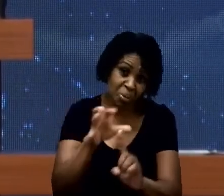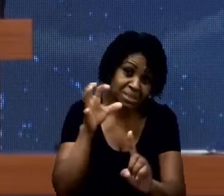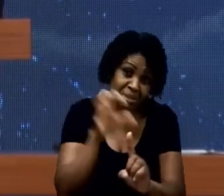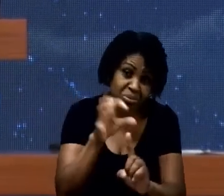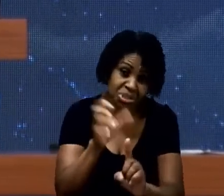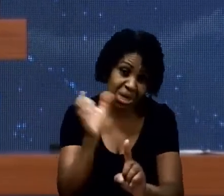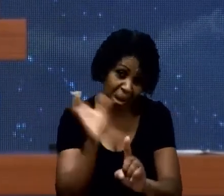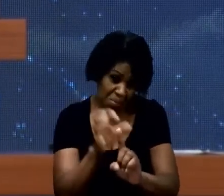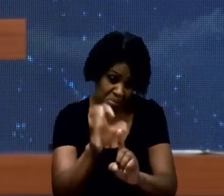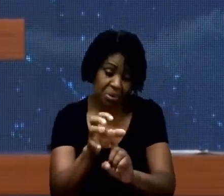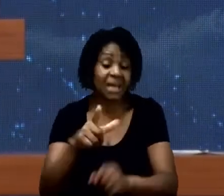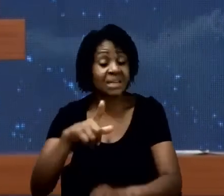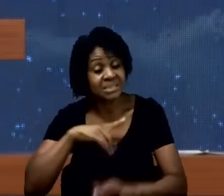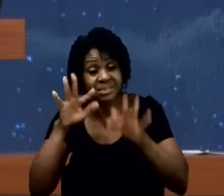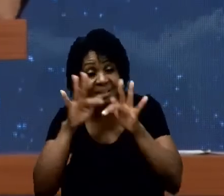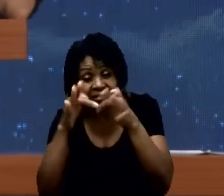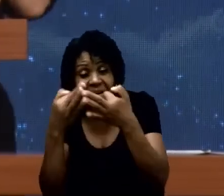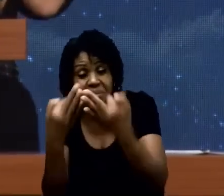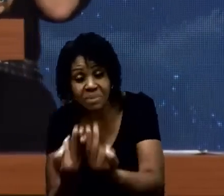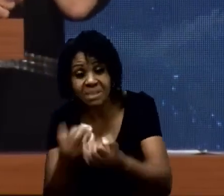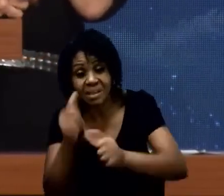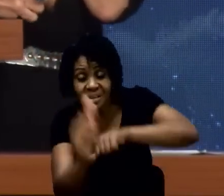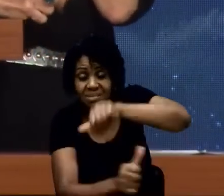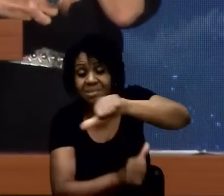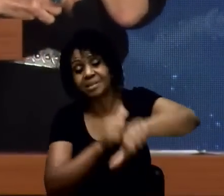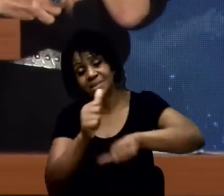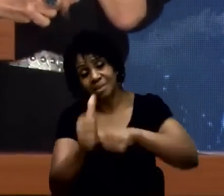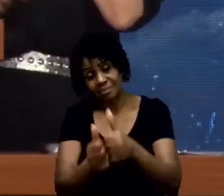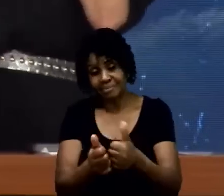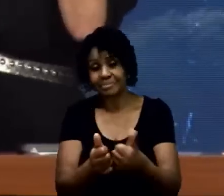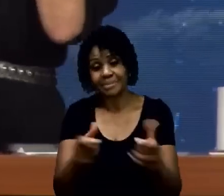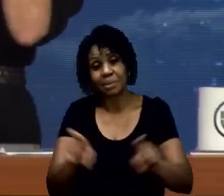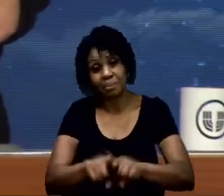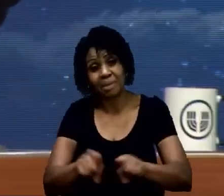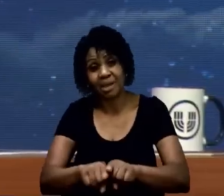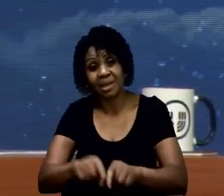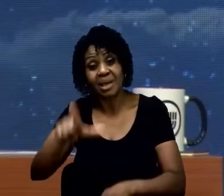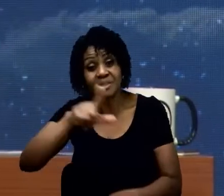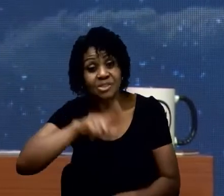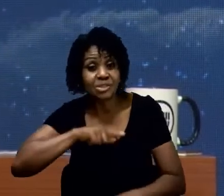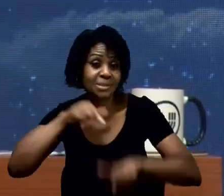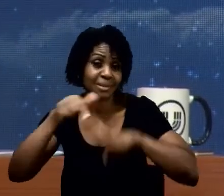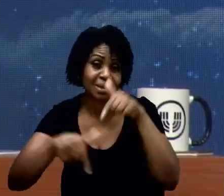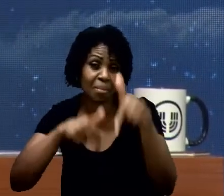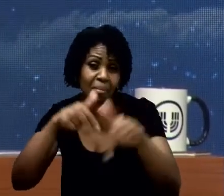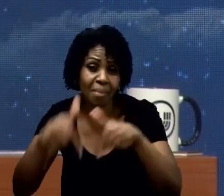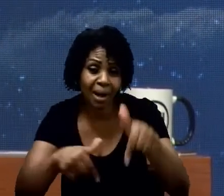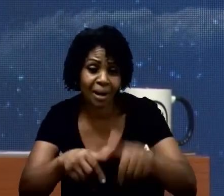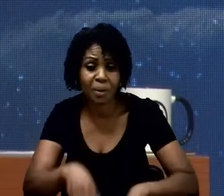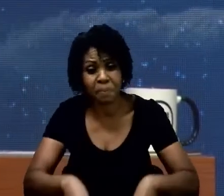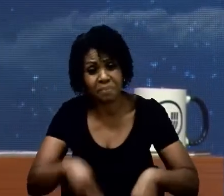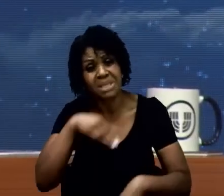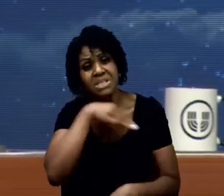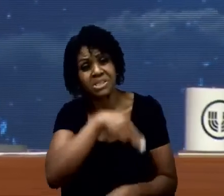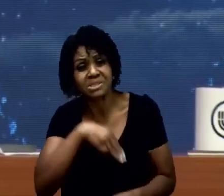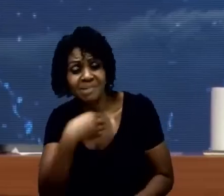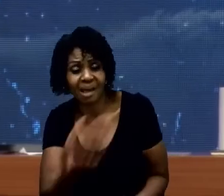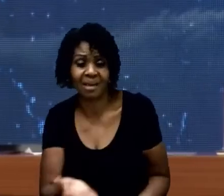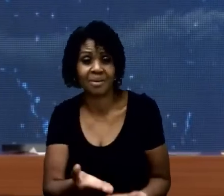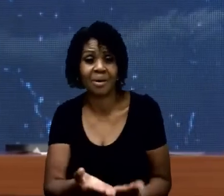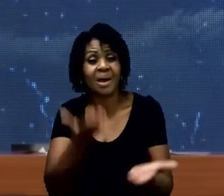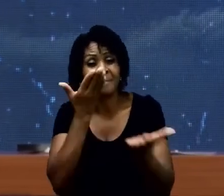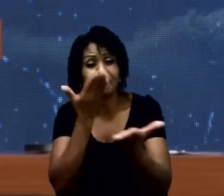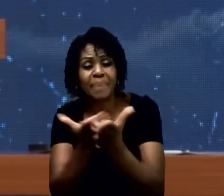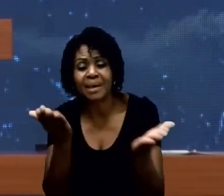Naquela multidão tinha famílias. Que iriam ser restauradas naquele dia. Tinha mais ministérios. Além do ministério do gadareno. E